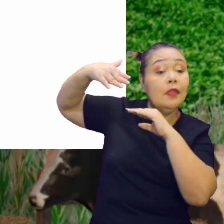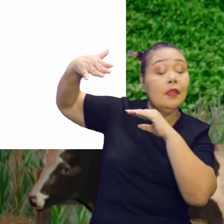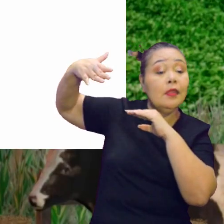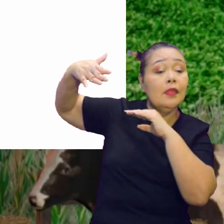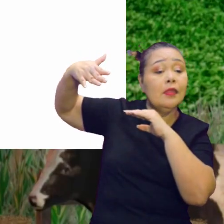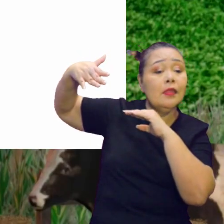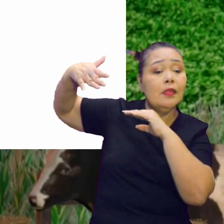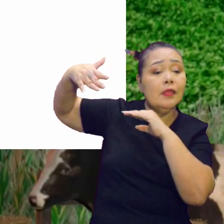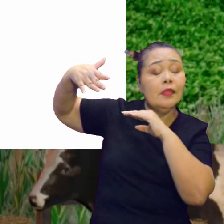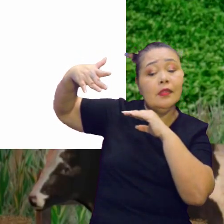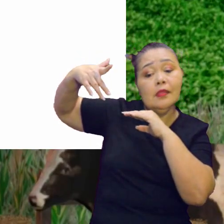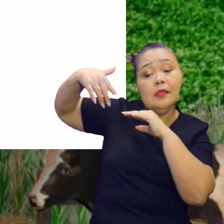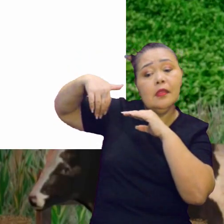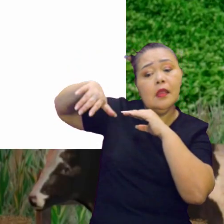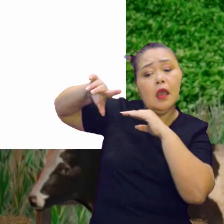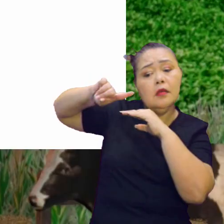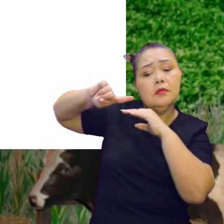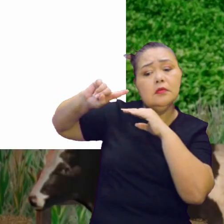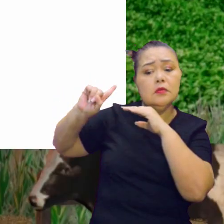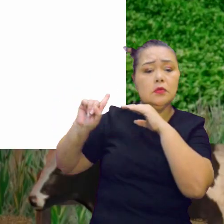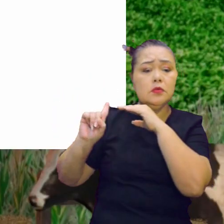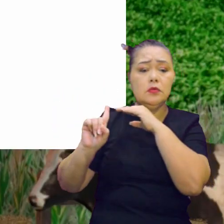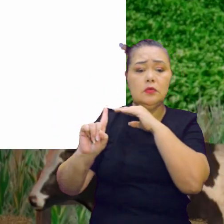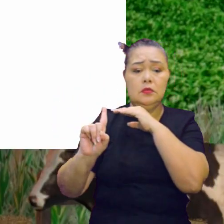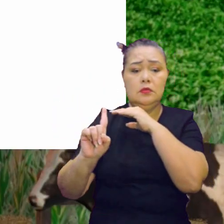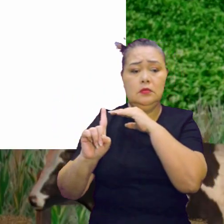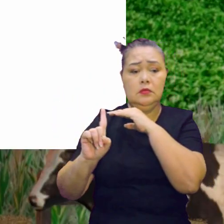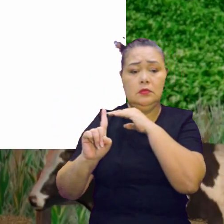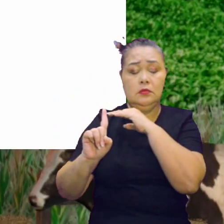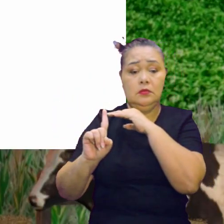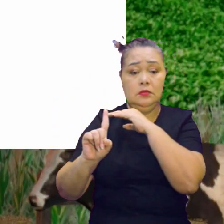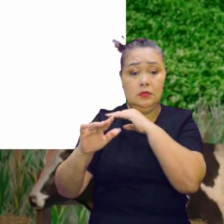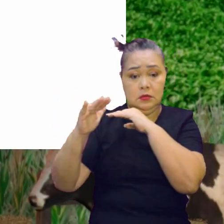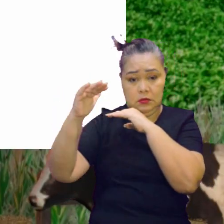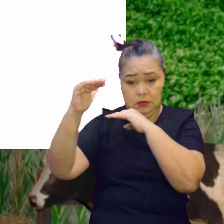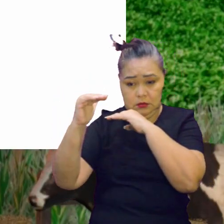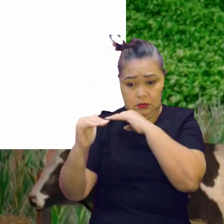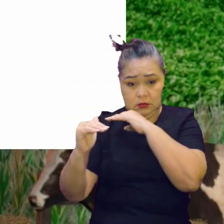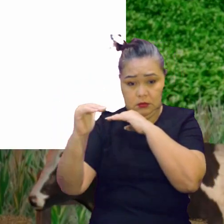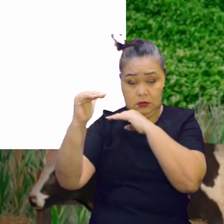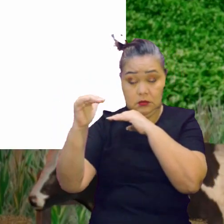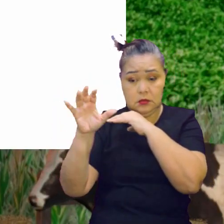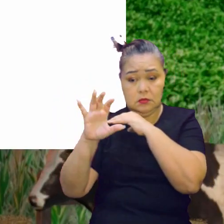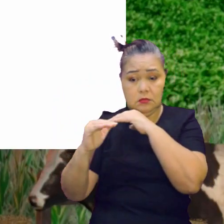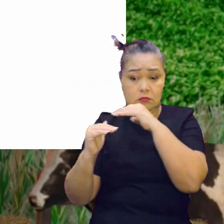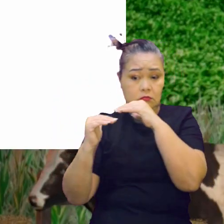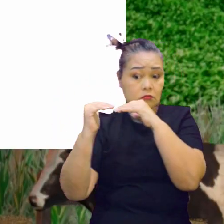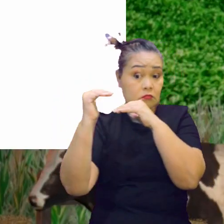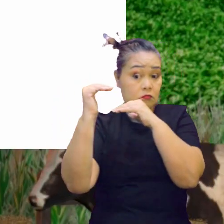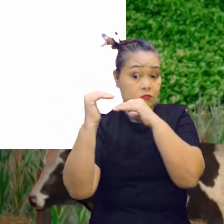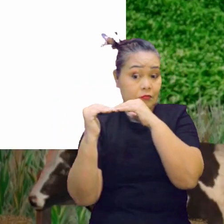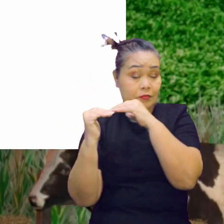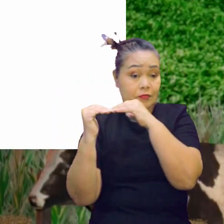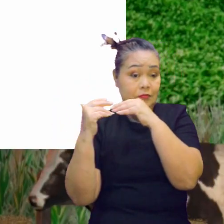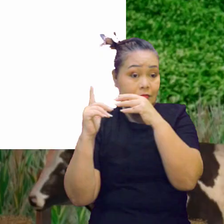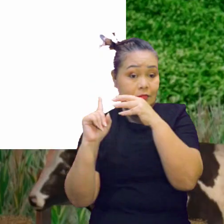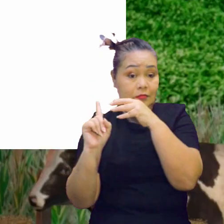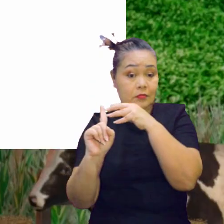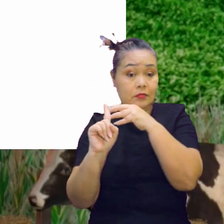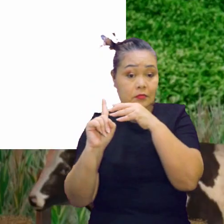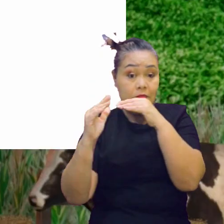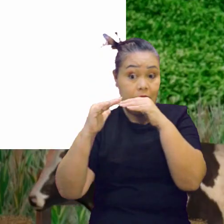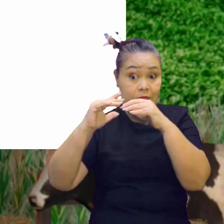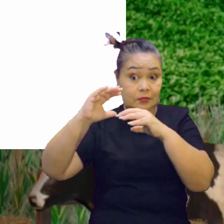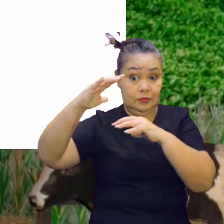menos interferência. Então, aqui é um nível de interferência. E olha a estrutura, que é mais